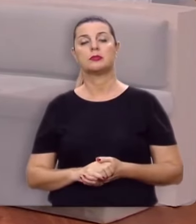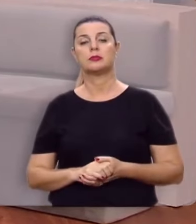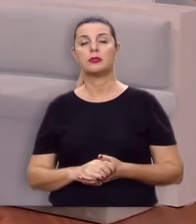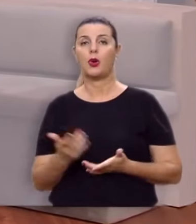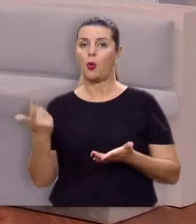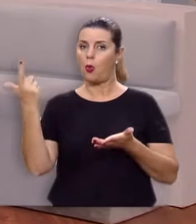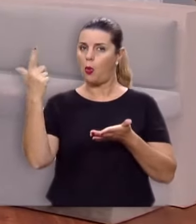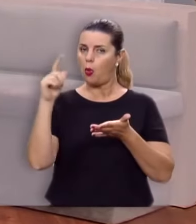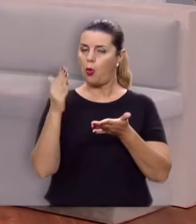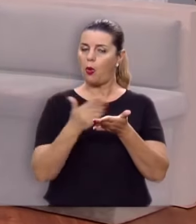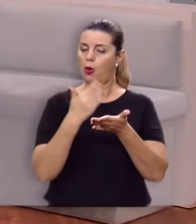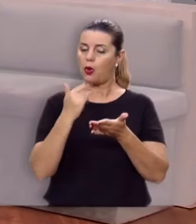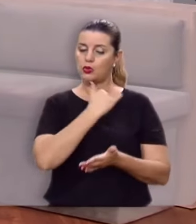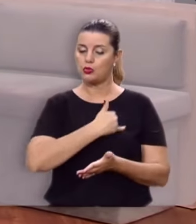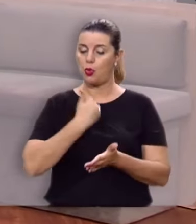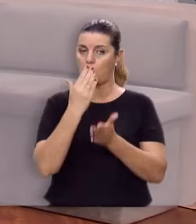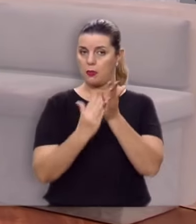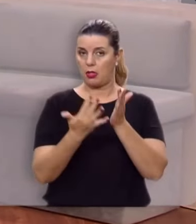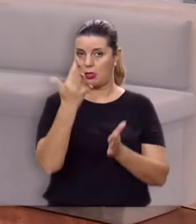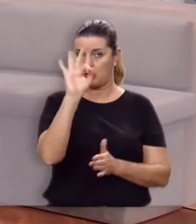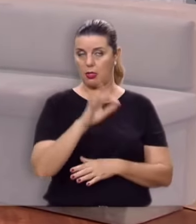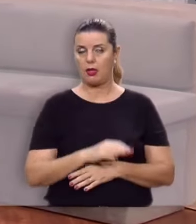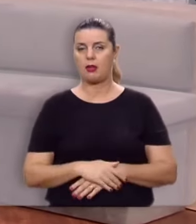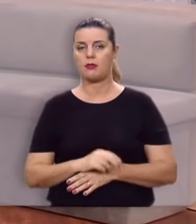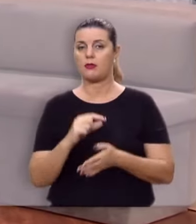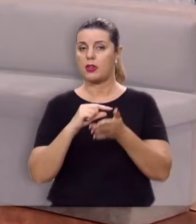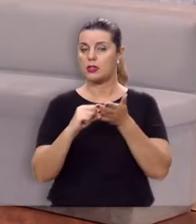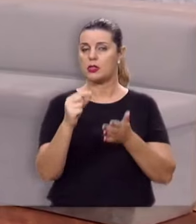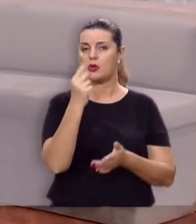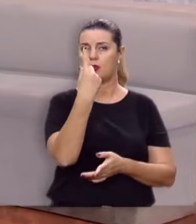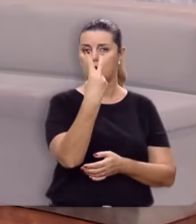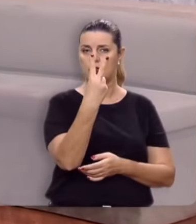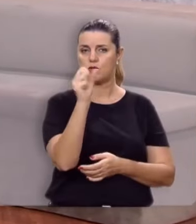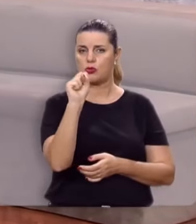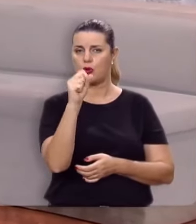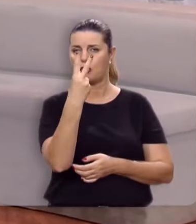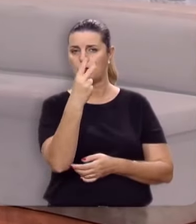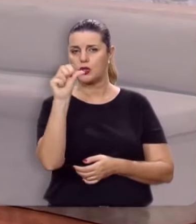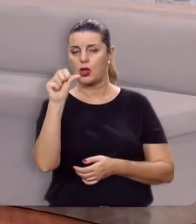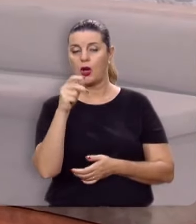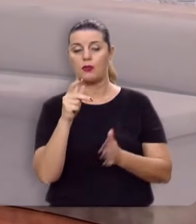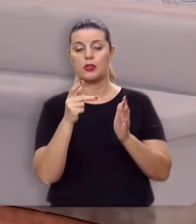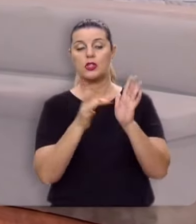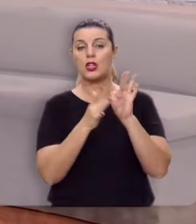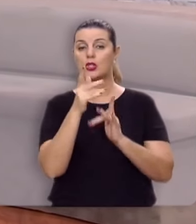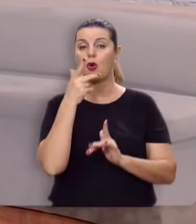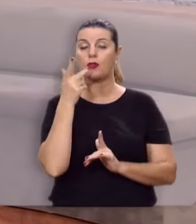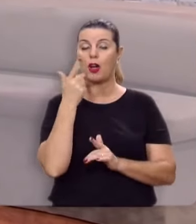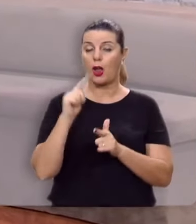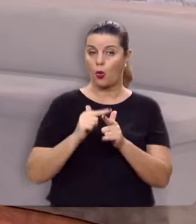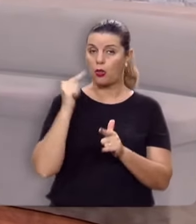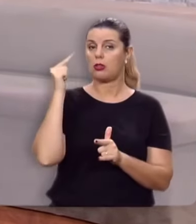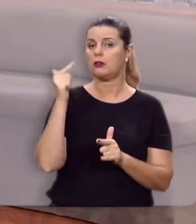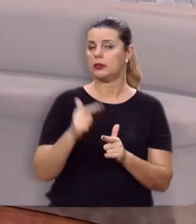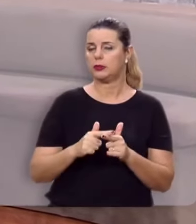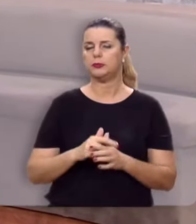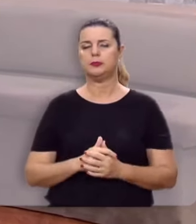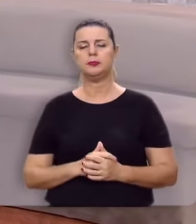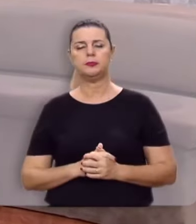Em outra passagem, em João 10, verso 28 e 29, Jesus Cristo vai afirmar